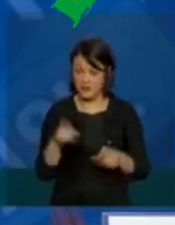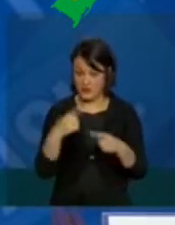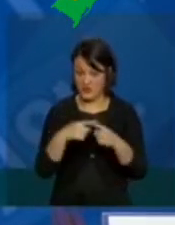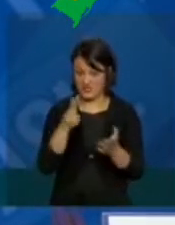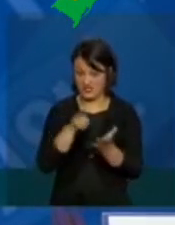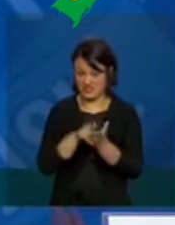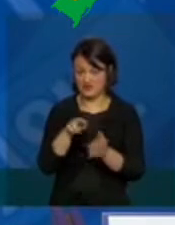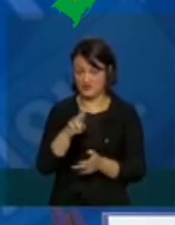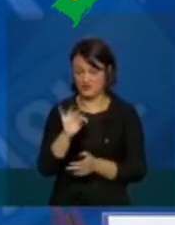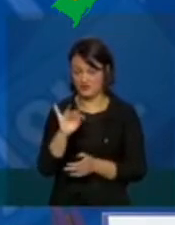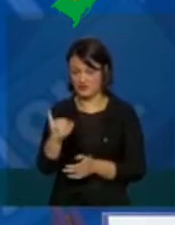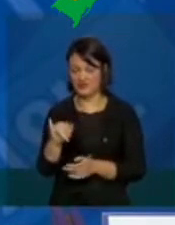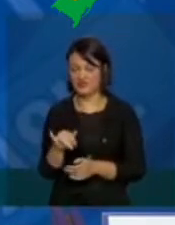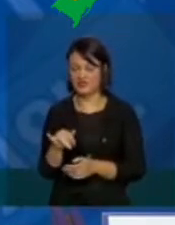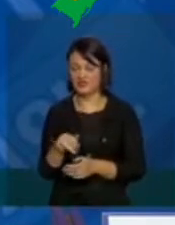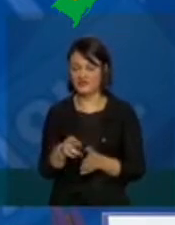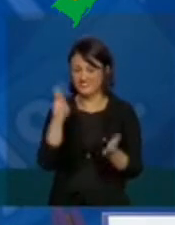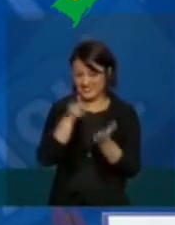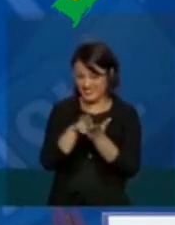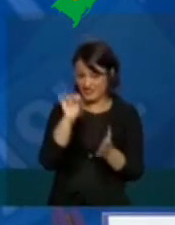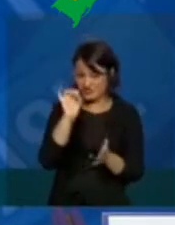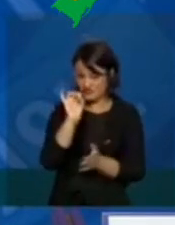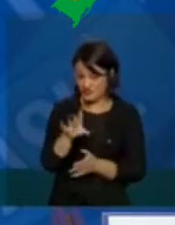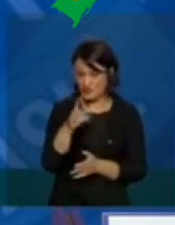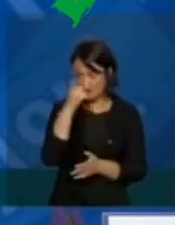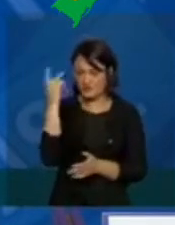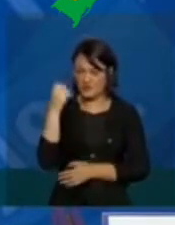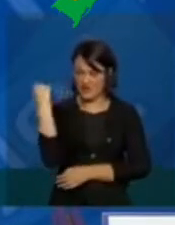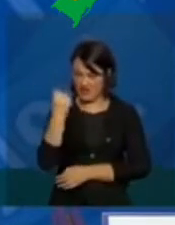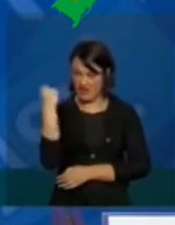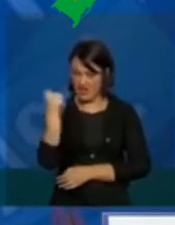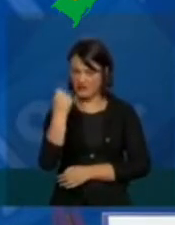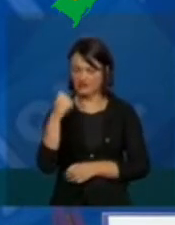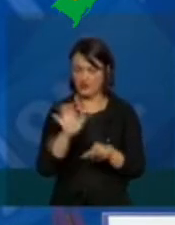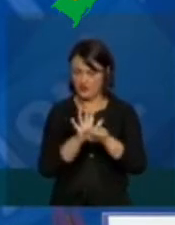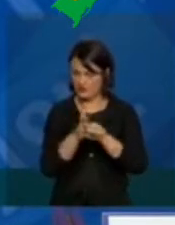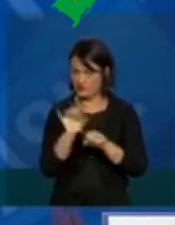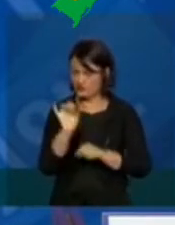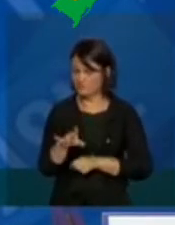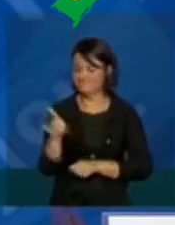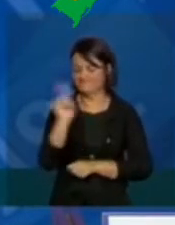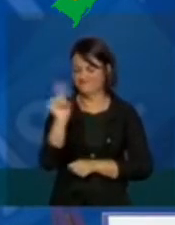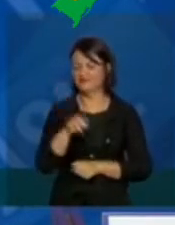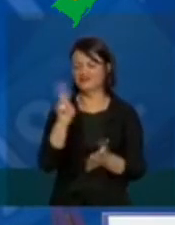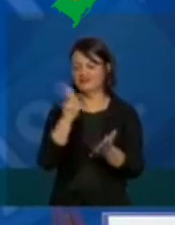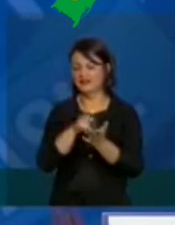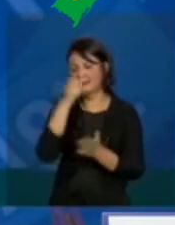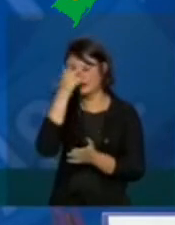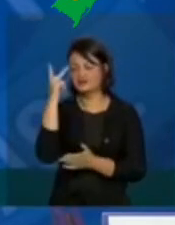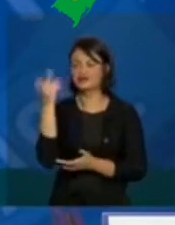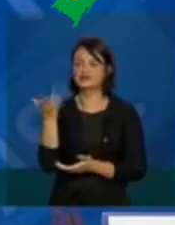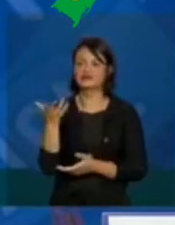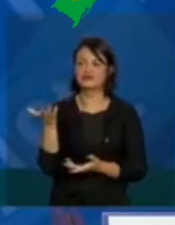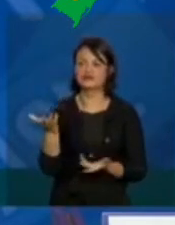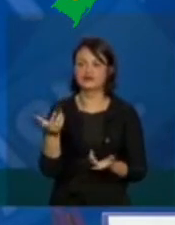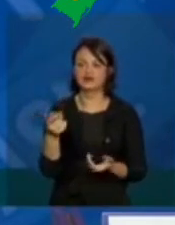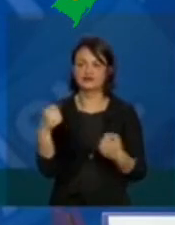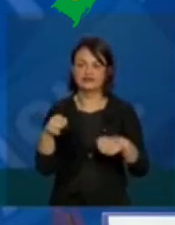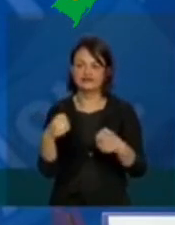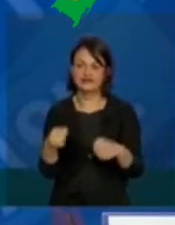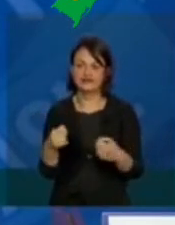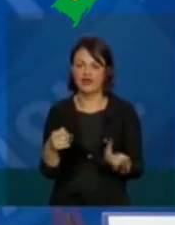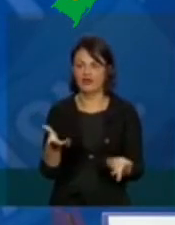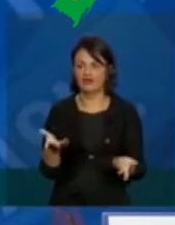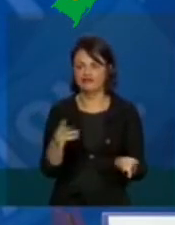leitos, nessas UTIs, não vão internar só pacientes graves com Covid, vão internar pacientes que precisam